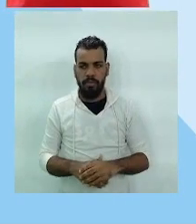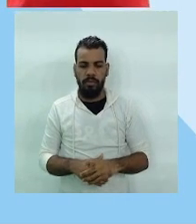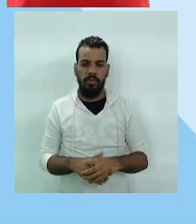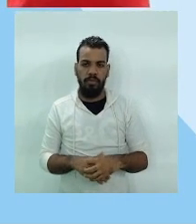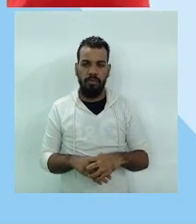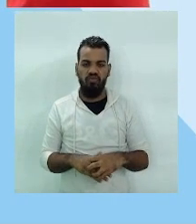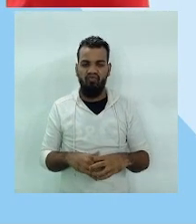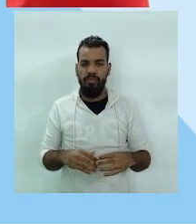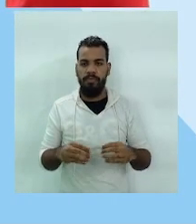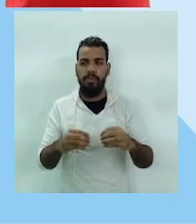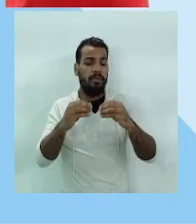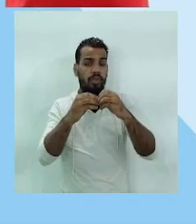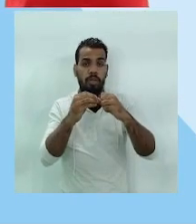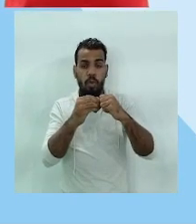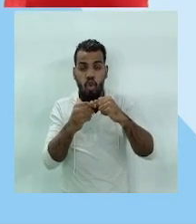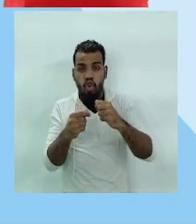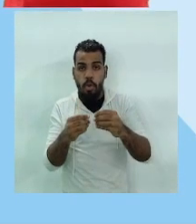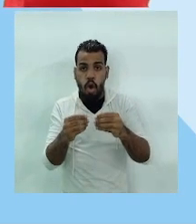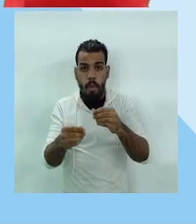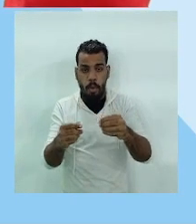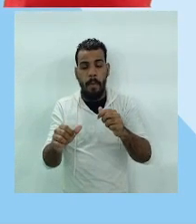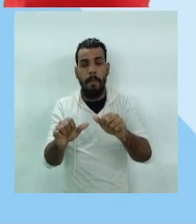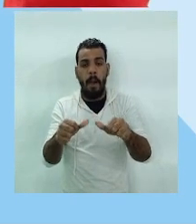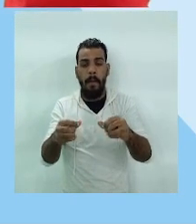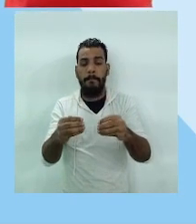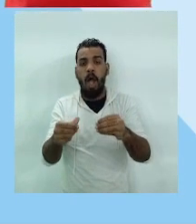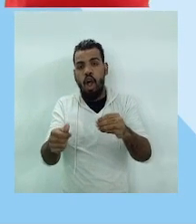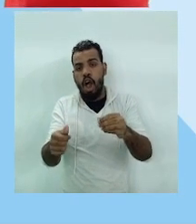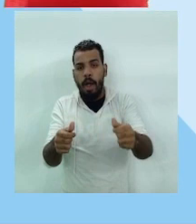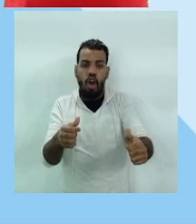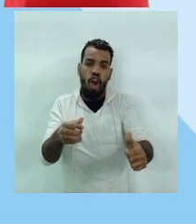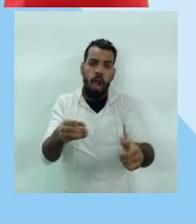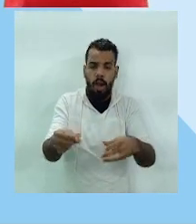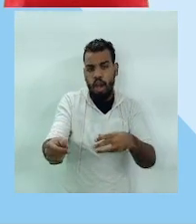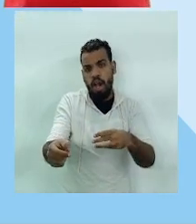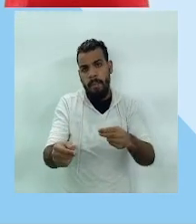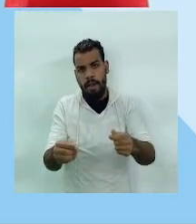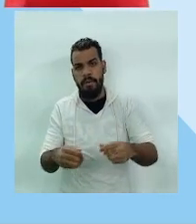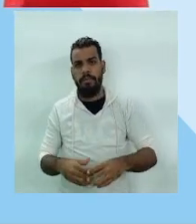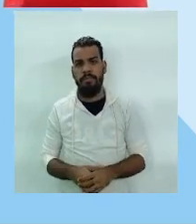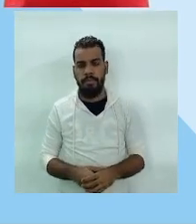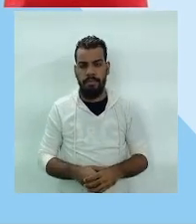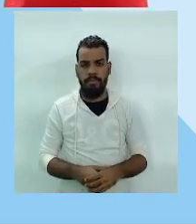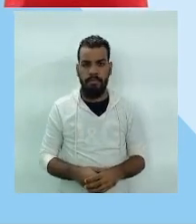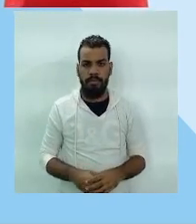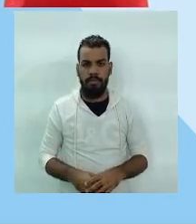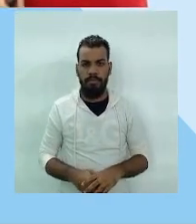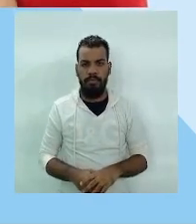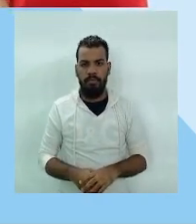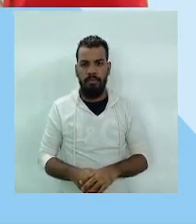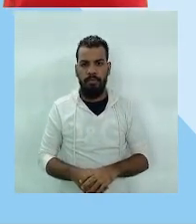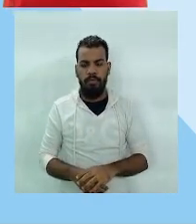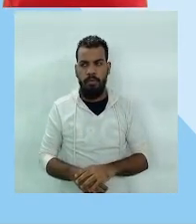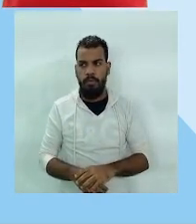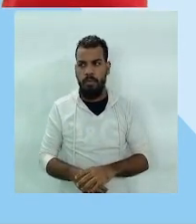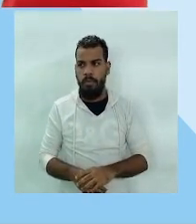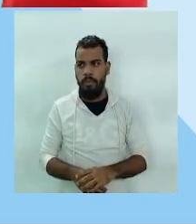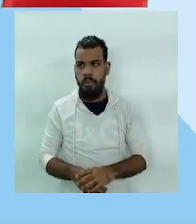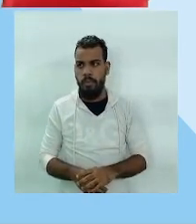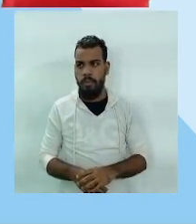surgem através da degradação de outras rochas, do desgaste de outras rochas e resto de outros seres vivos, tá certo?